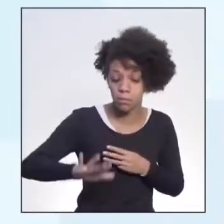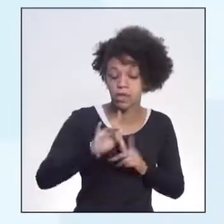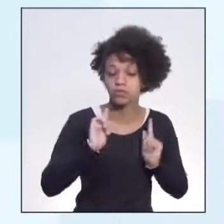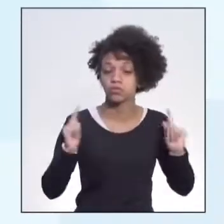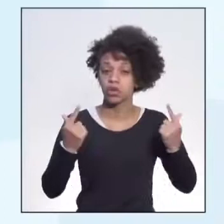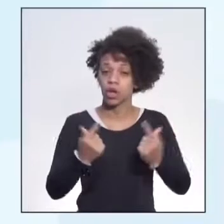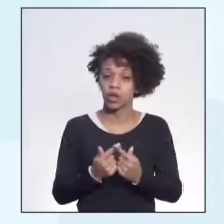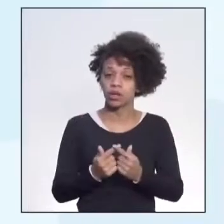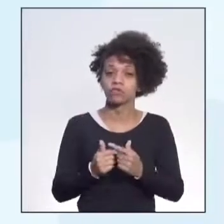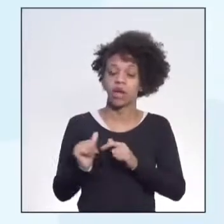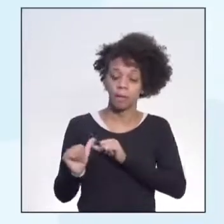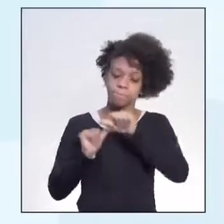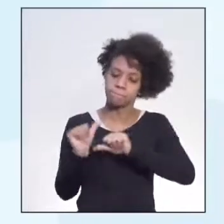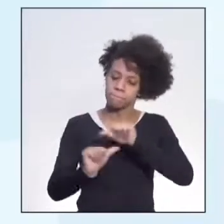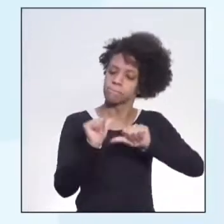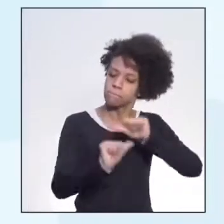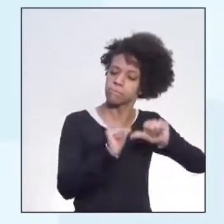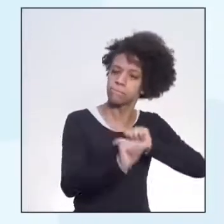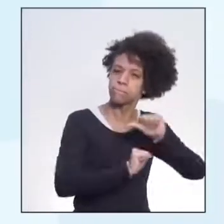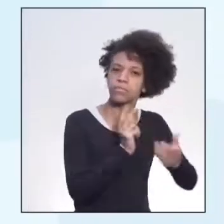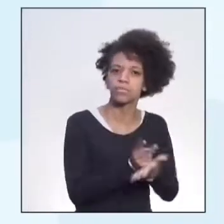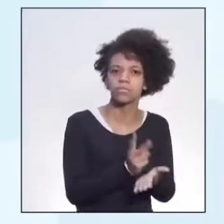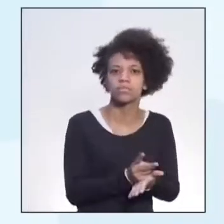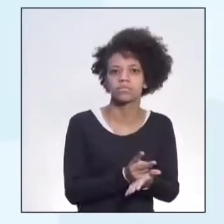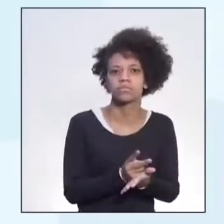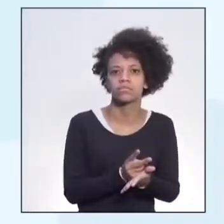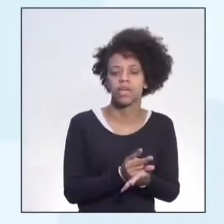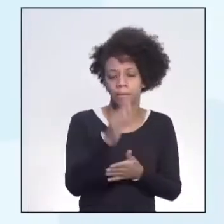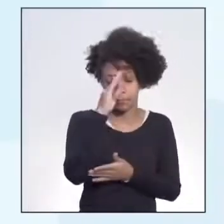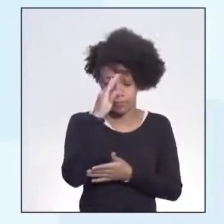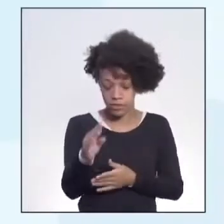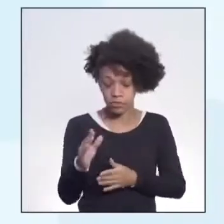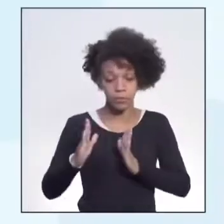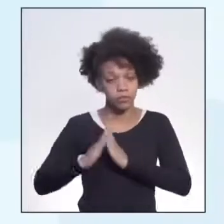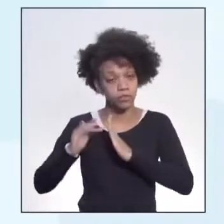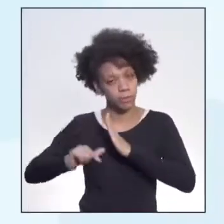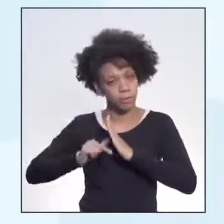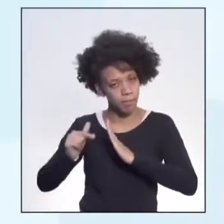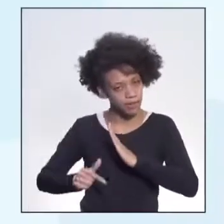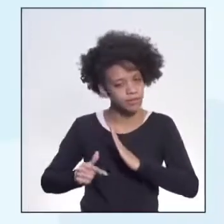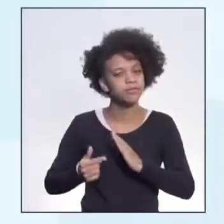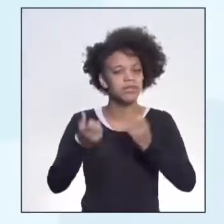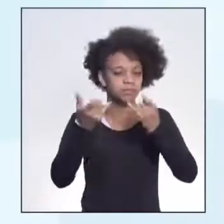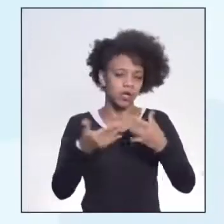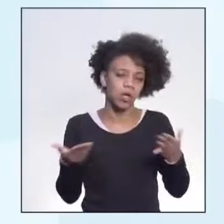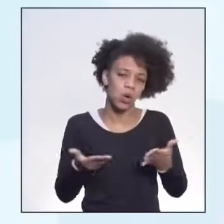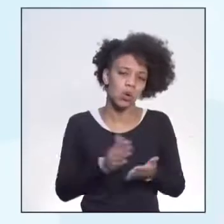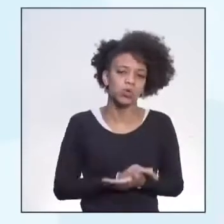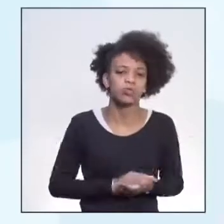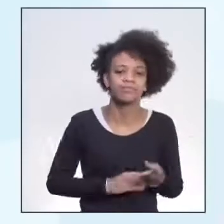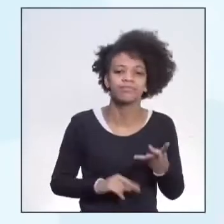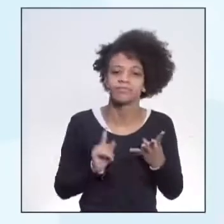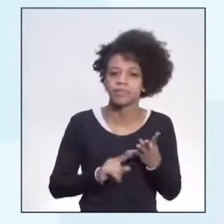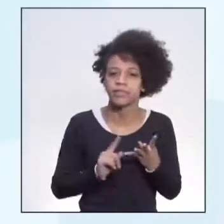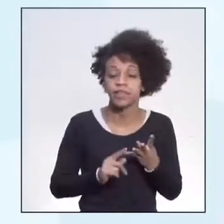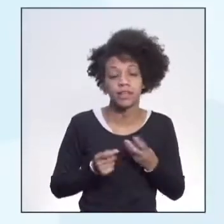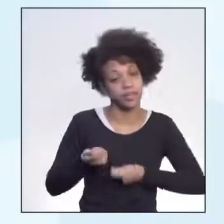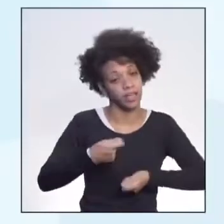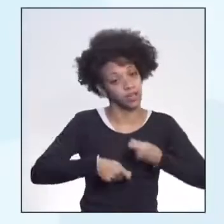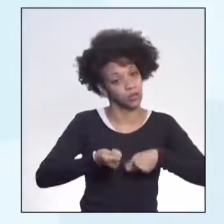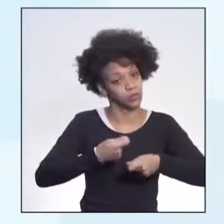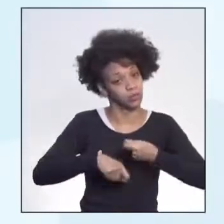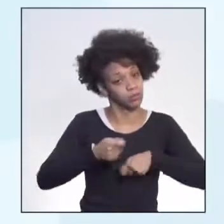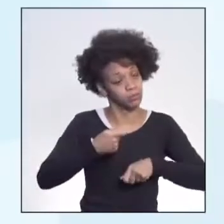ele sofre diversas alterações nesse momento, inclusive até com essa questão do home office que nós citamos hoje, e a economia, né?